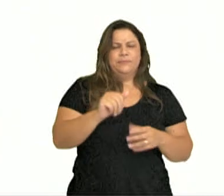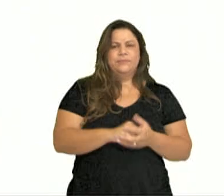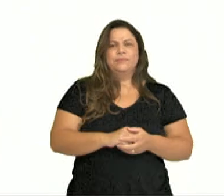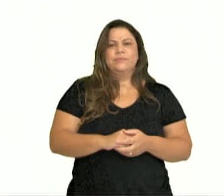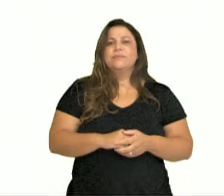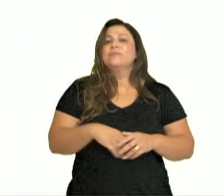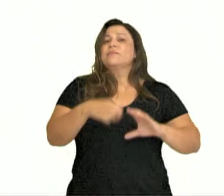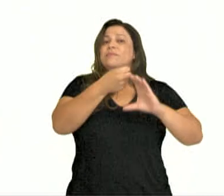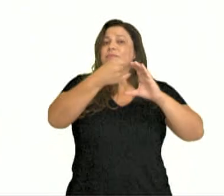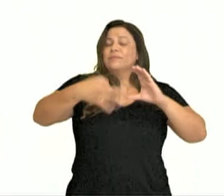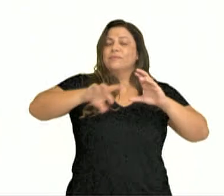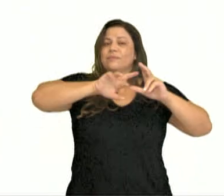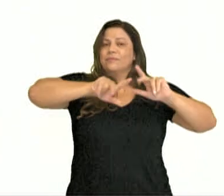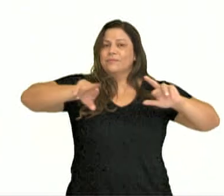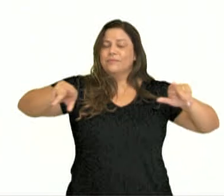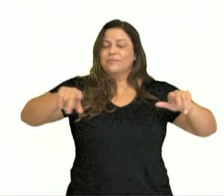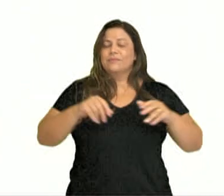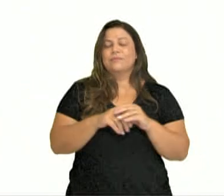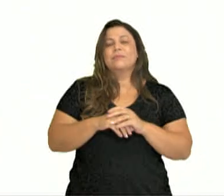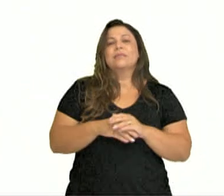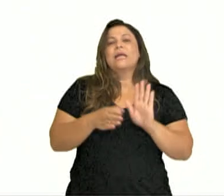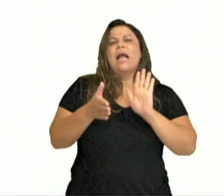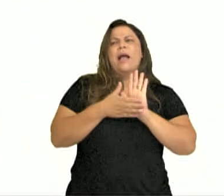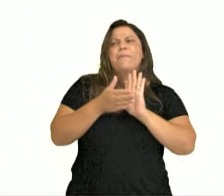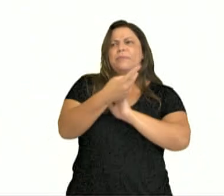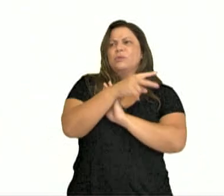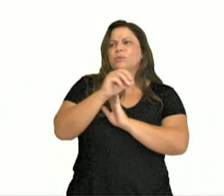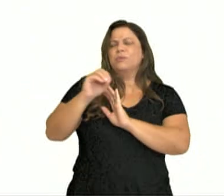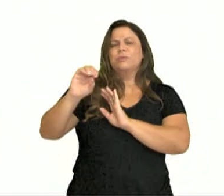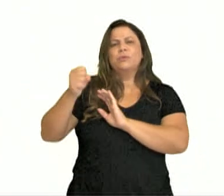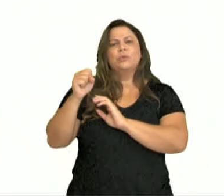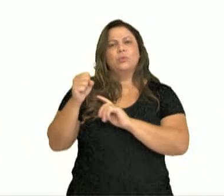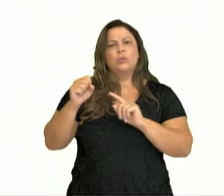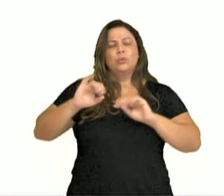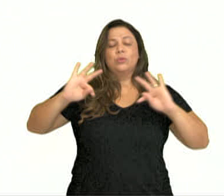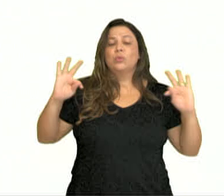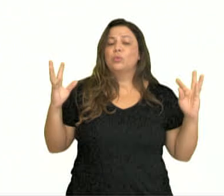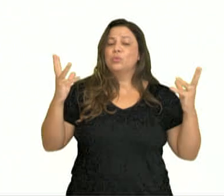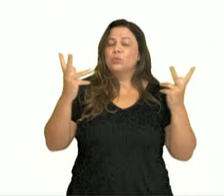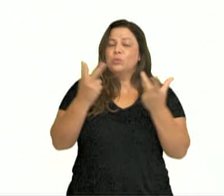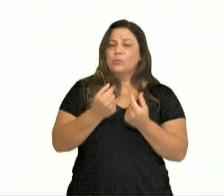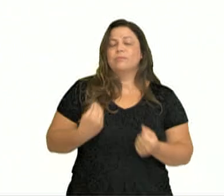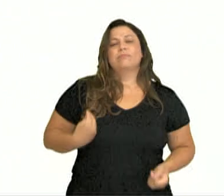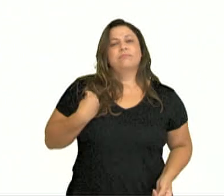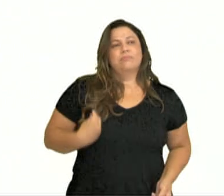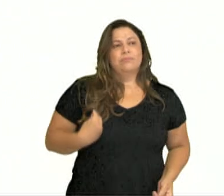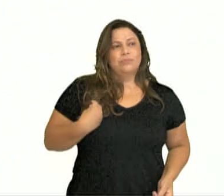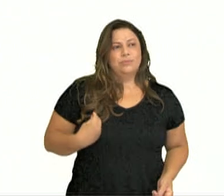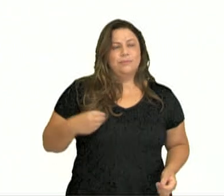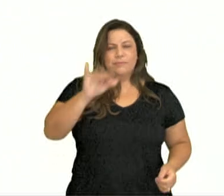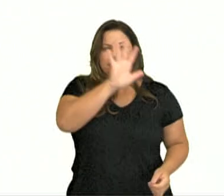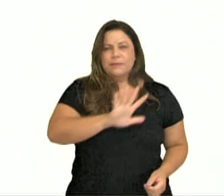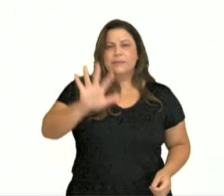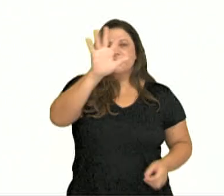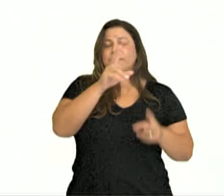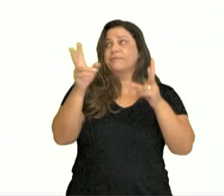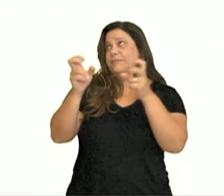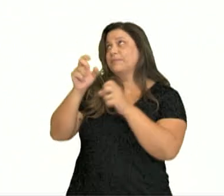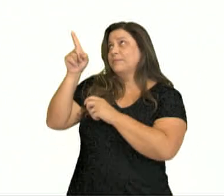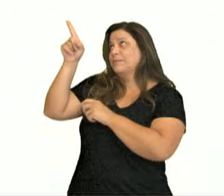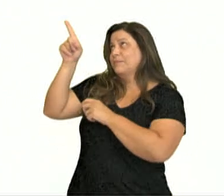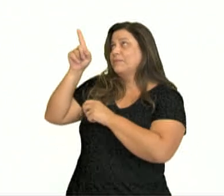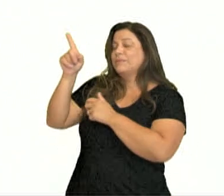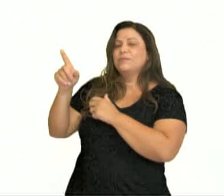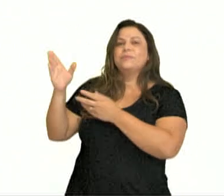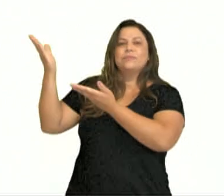mais recente, proposta em 2008, onde mostra então todos os seres vivos. Como vocês podem ver, as algas